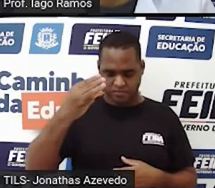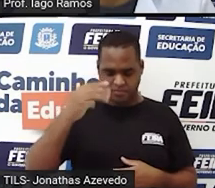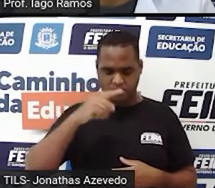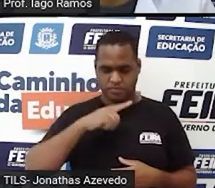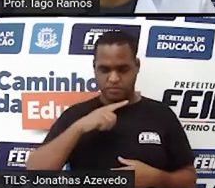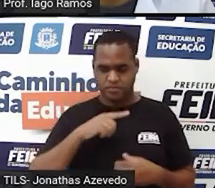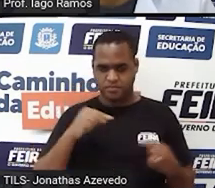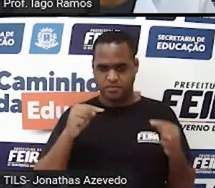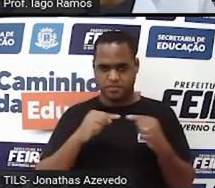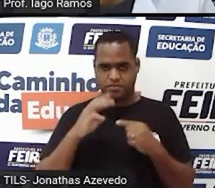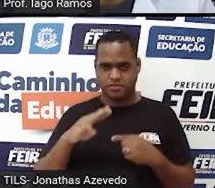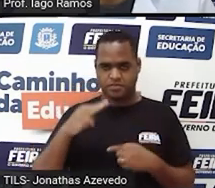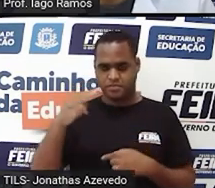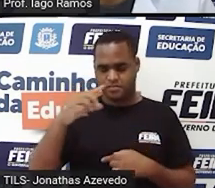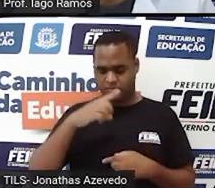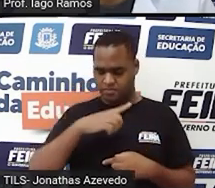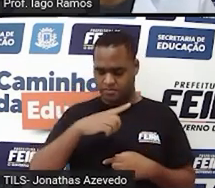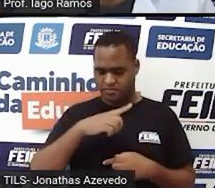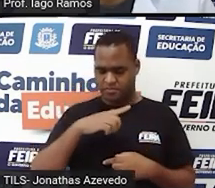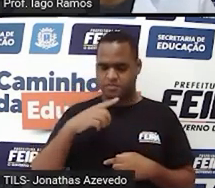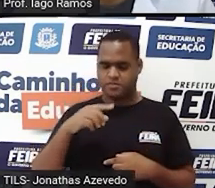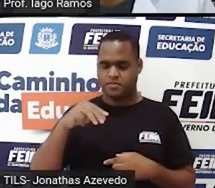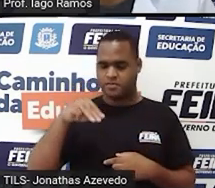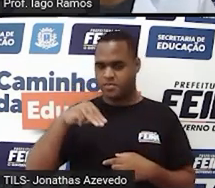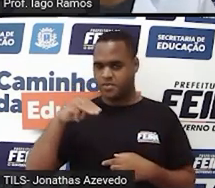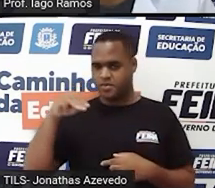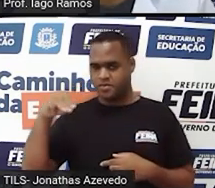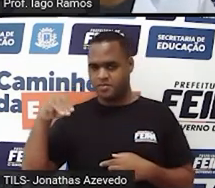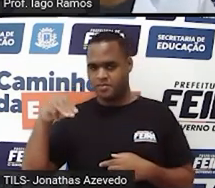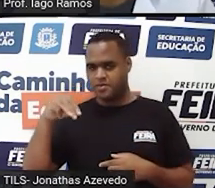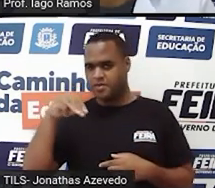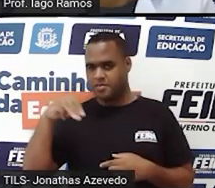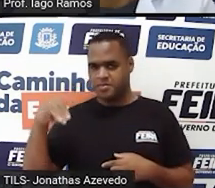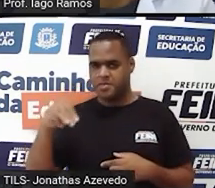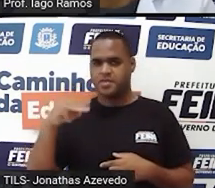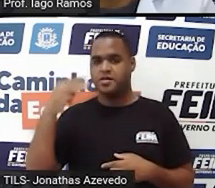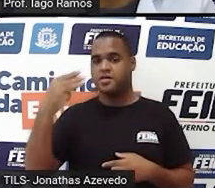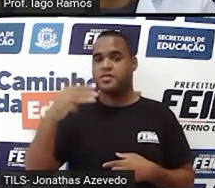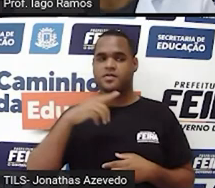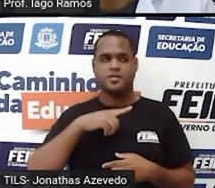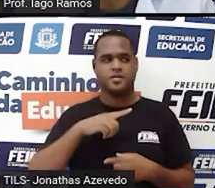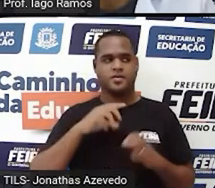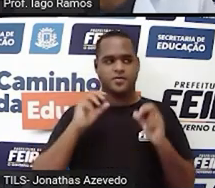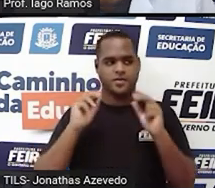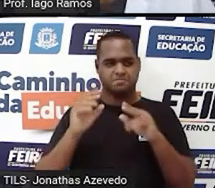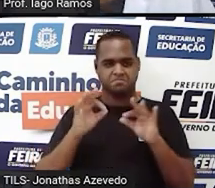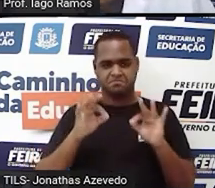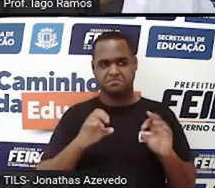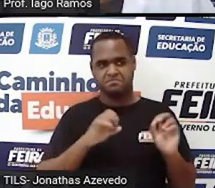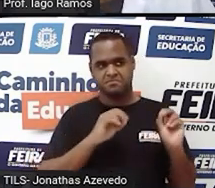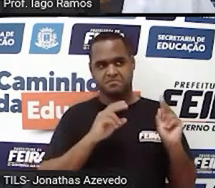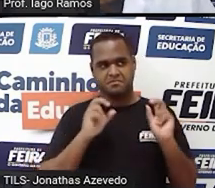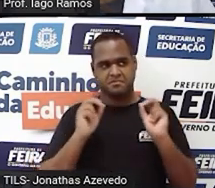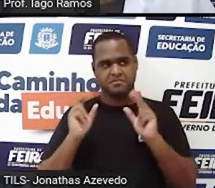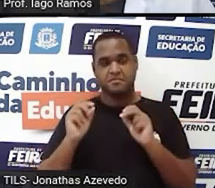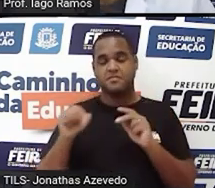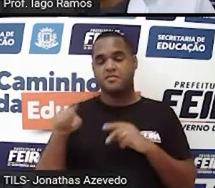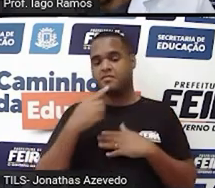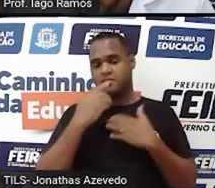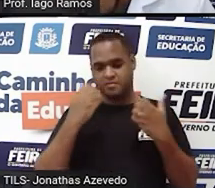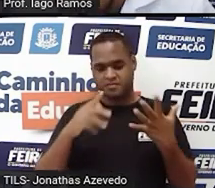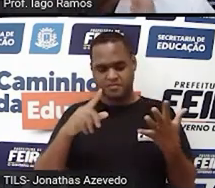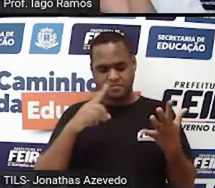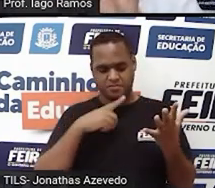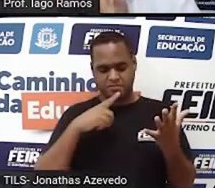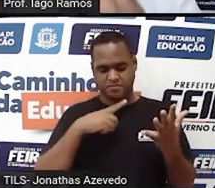cm elevado a 3 e milímetro cúbico kmm elevado a 3 certo e a gente